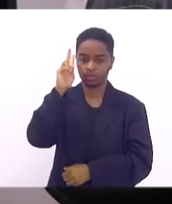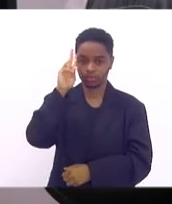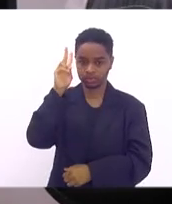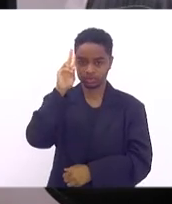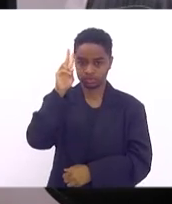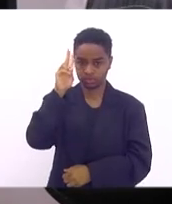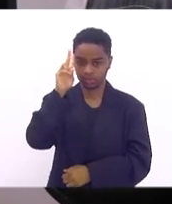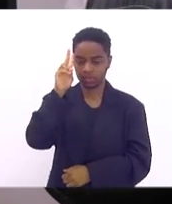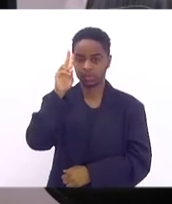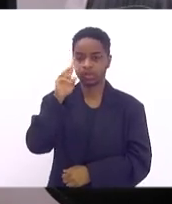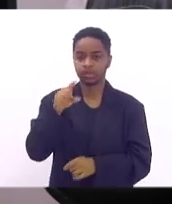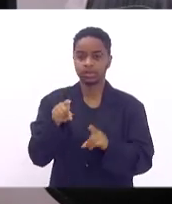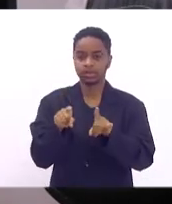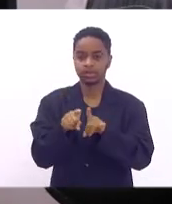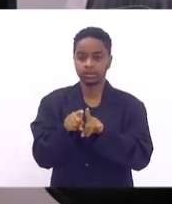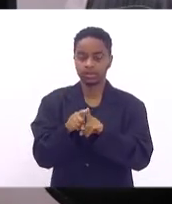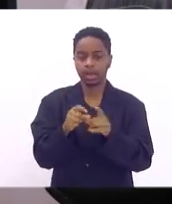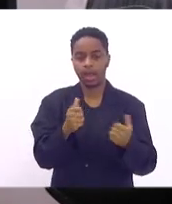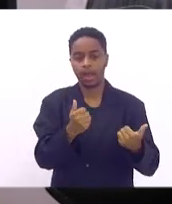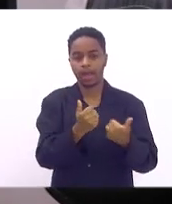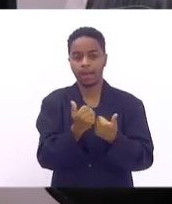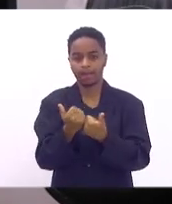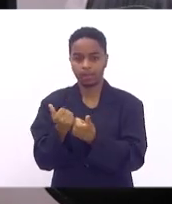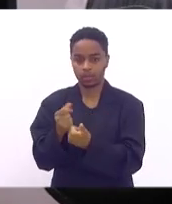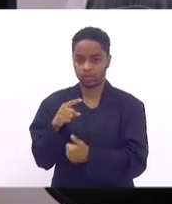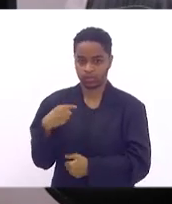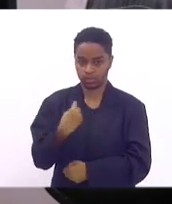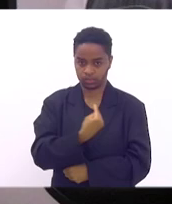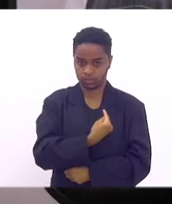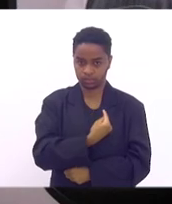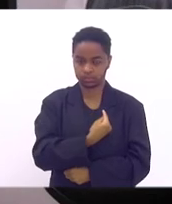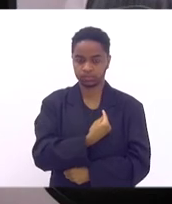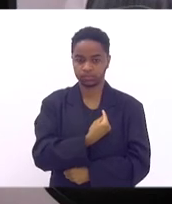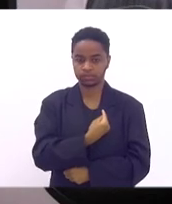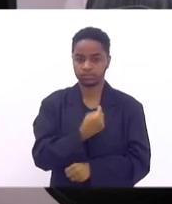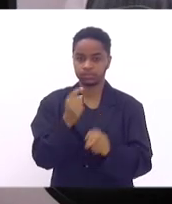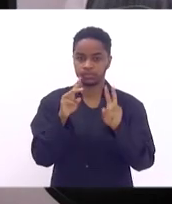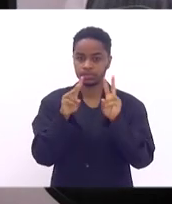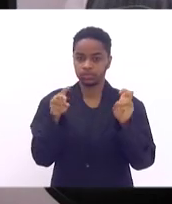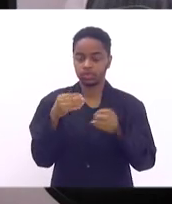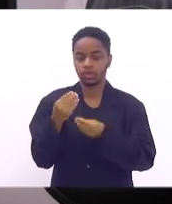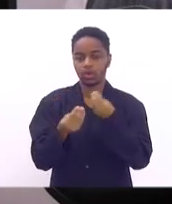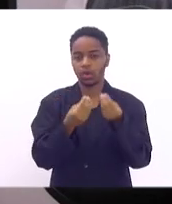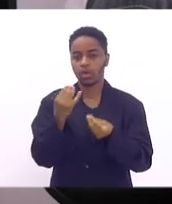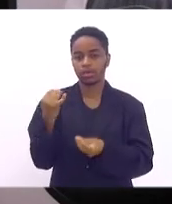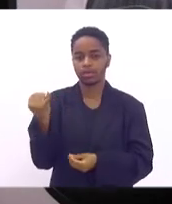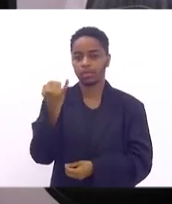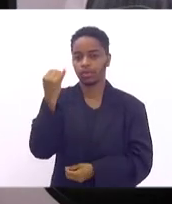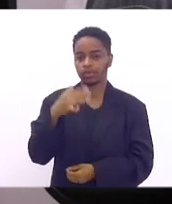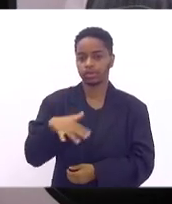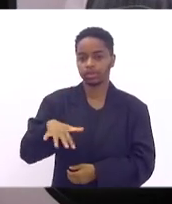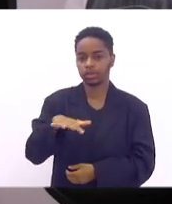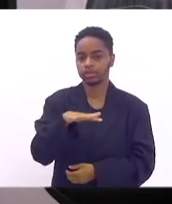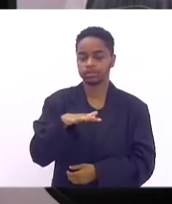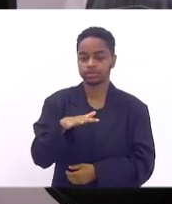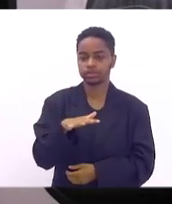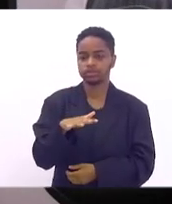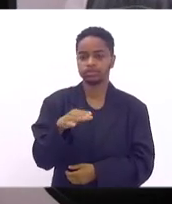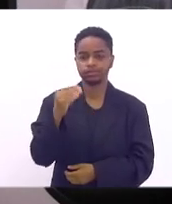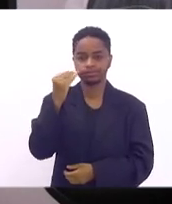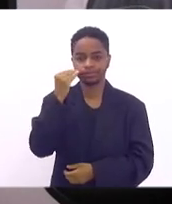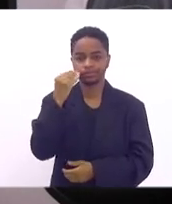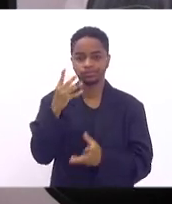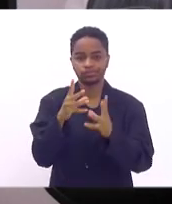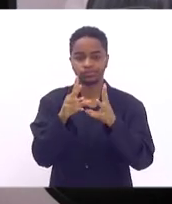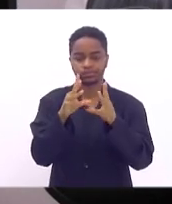ainda sempre nos apoiou, né, no quesito importância dentro da rede de enfrentamento à violência contra a